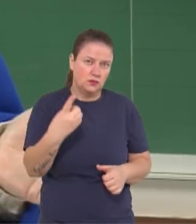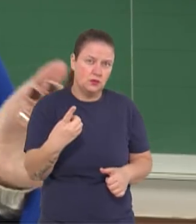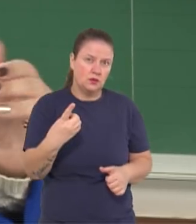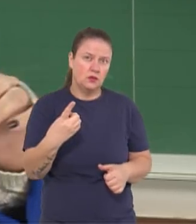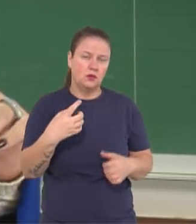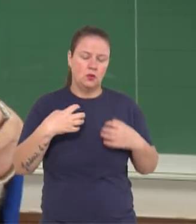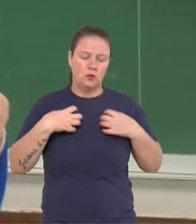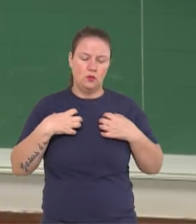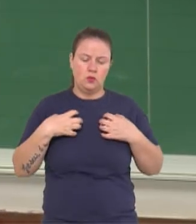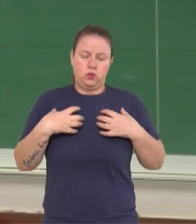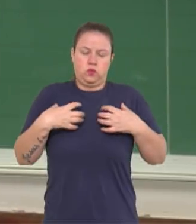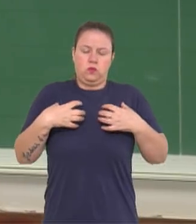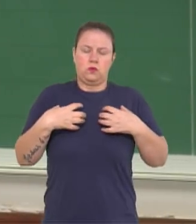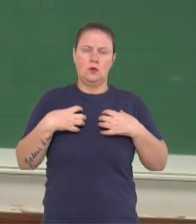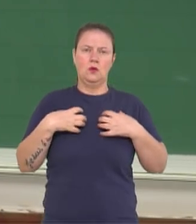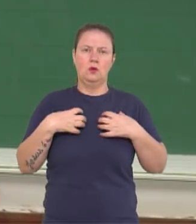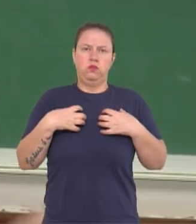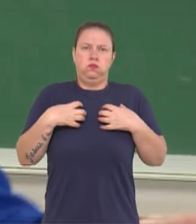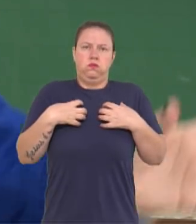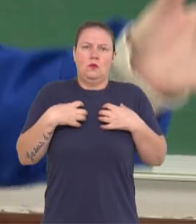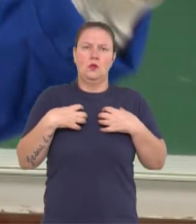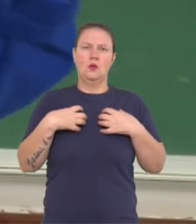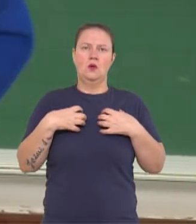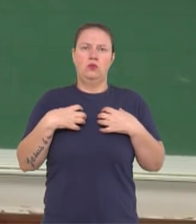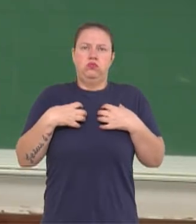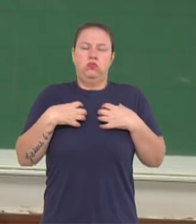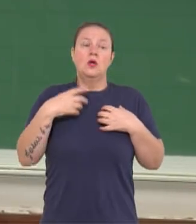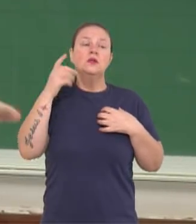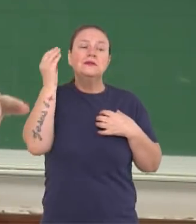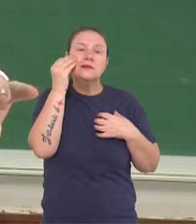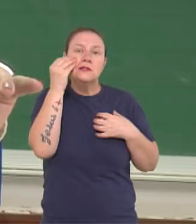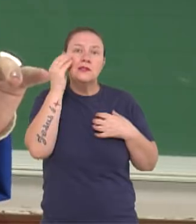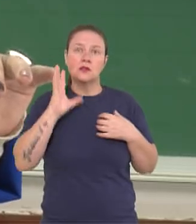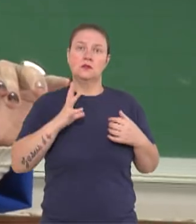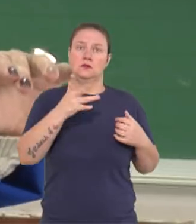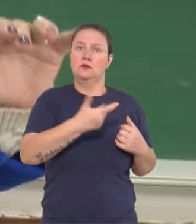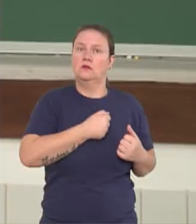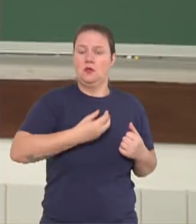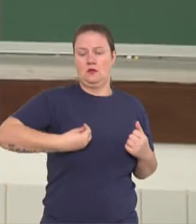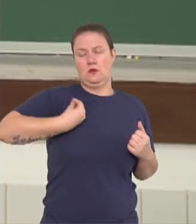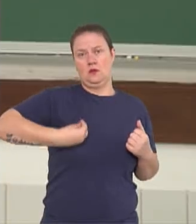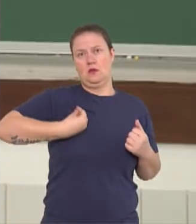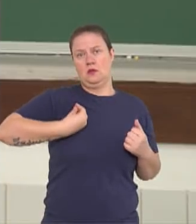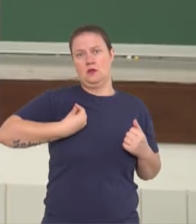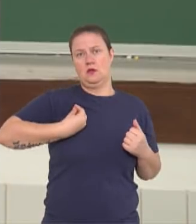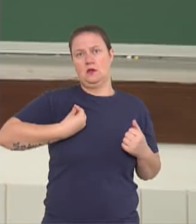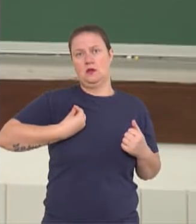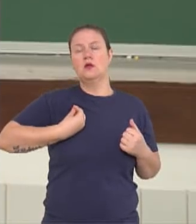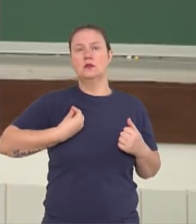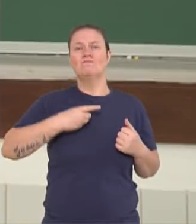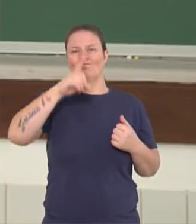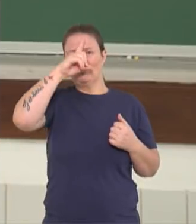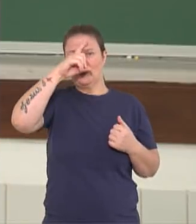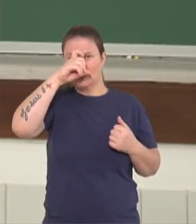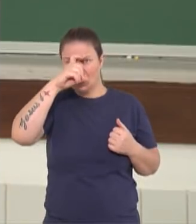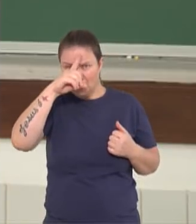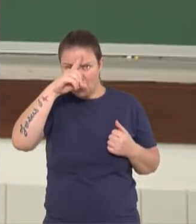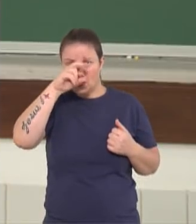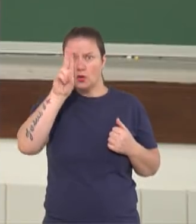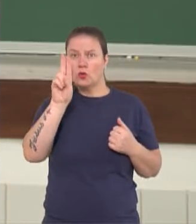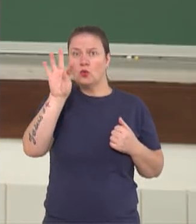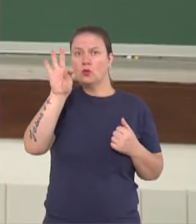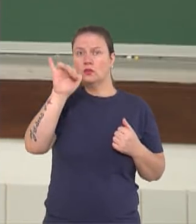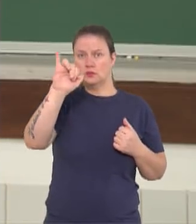aparelho respiratório para tentar ver se consegue salvar a vida da pessoa, né, mesmo ficando numa unidade de terapia intensiva,